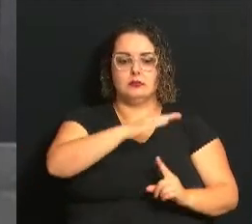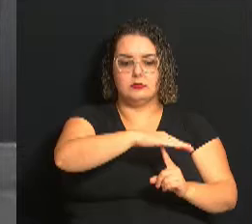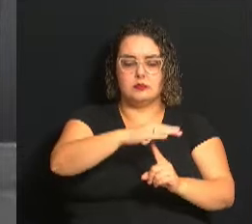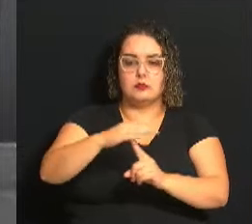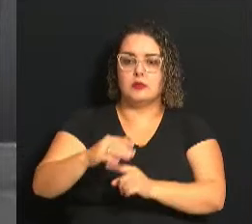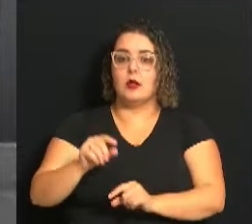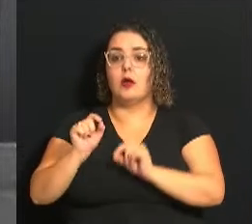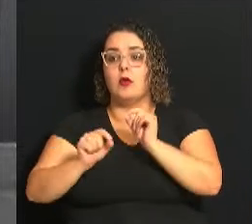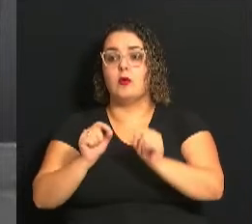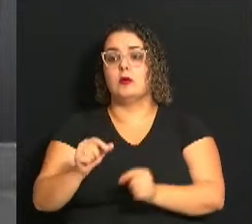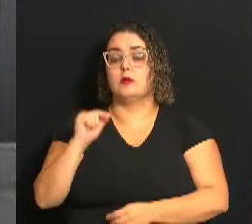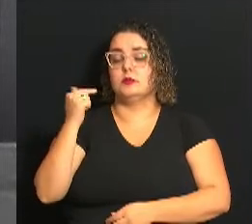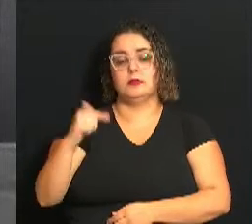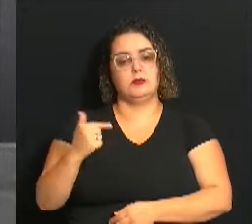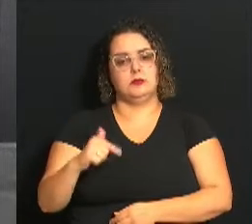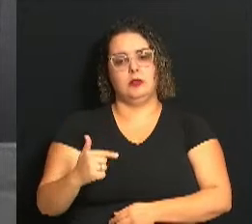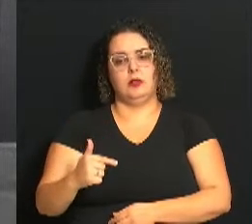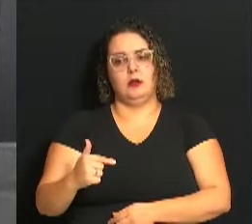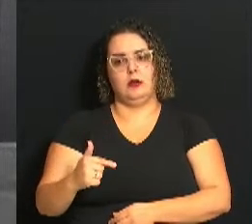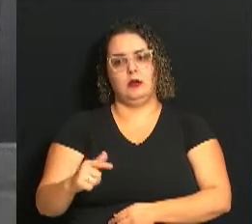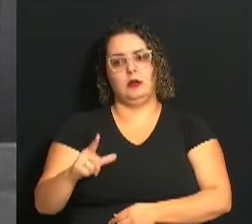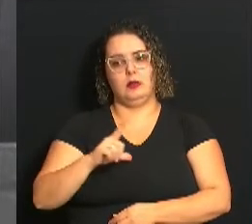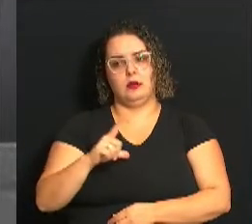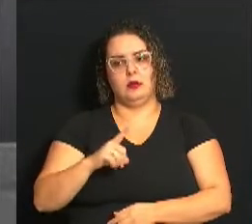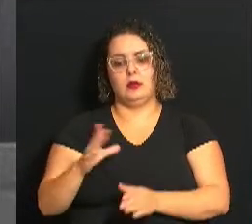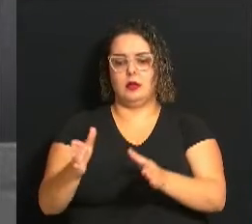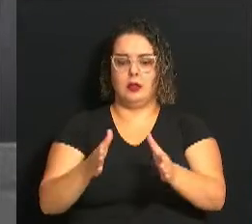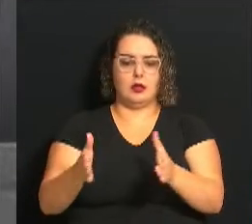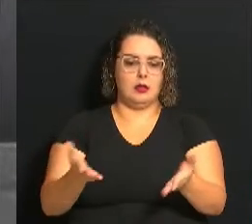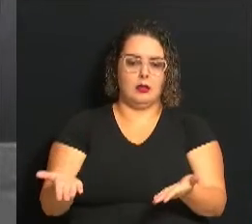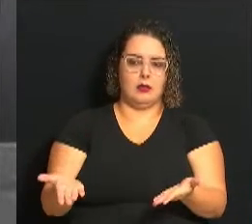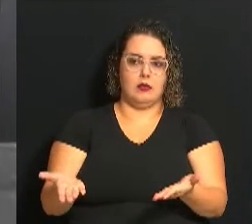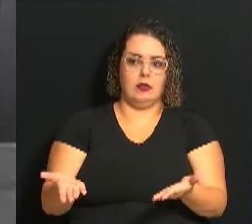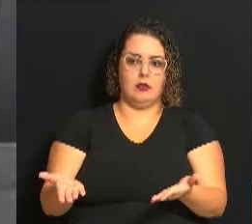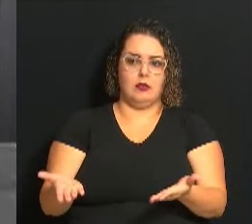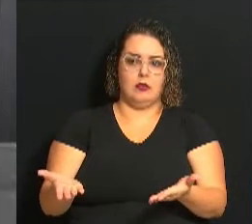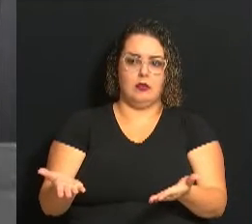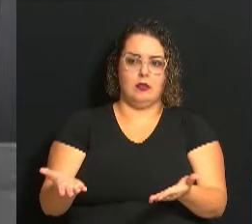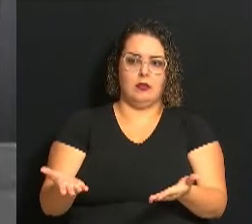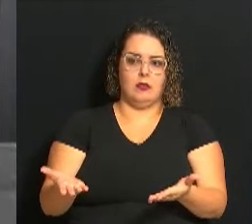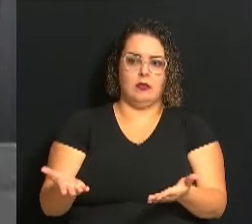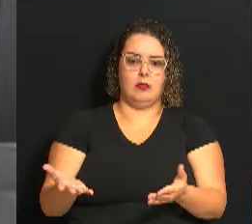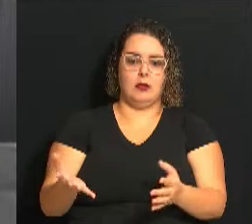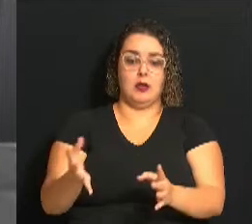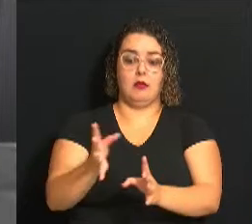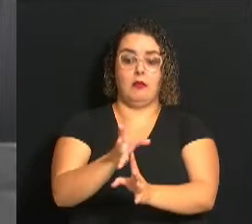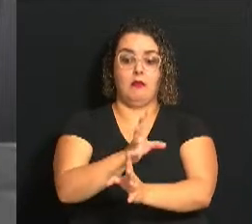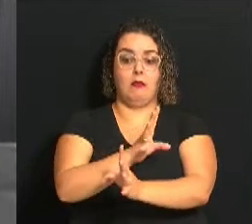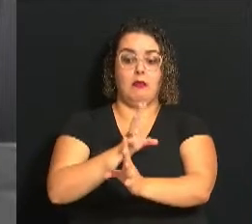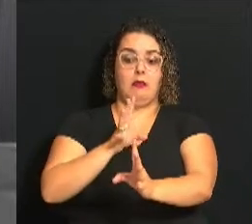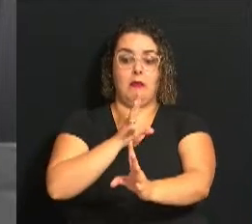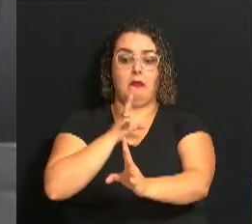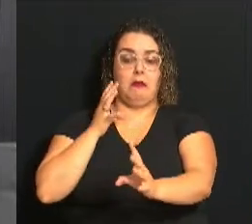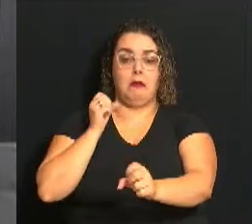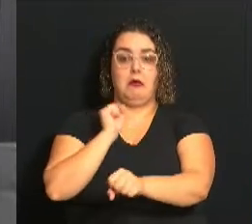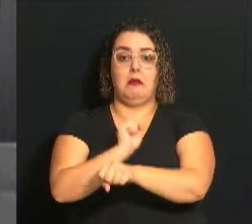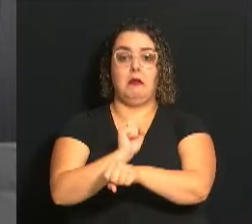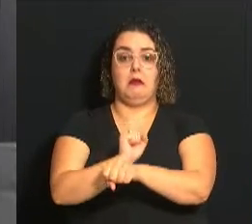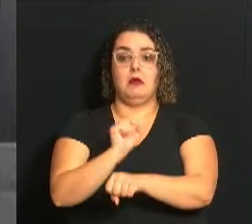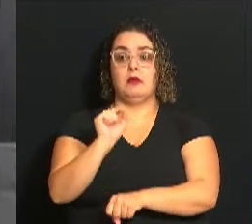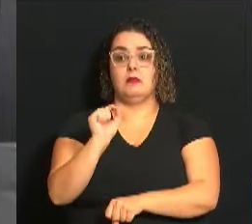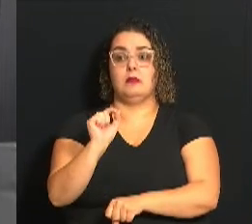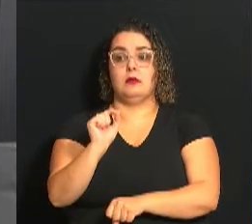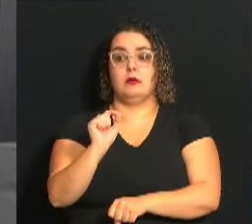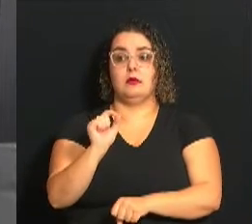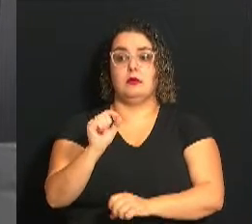não dá é para ter essa situação, né? Essa fila aguardando o quê? A manifestação